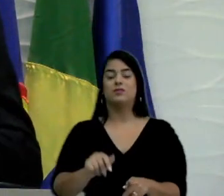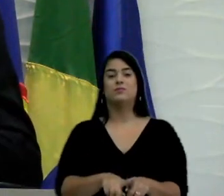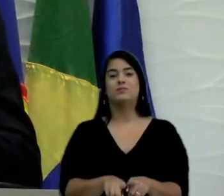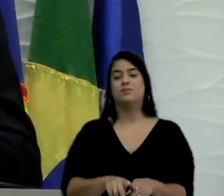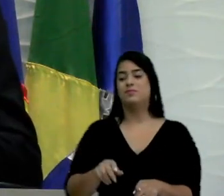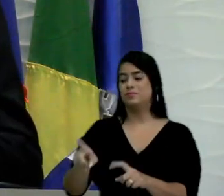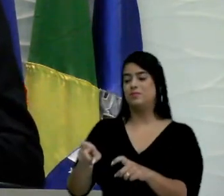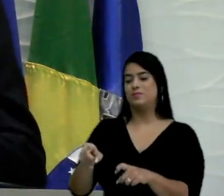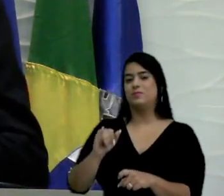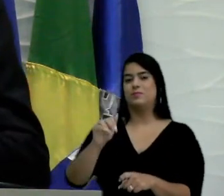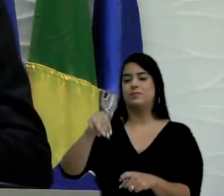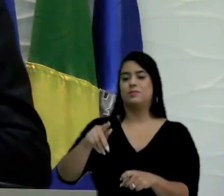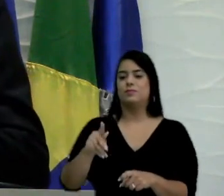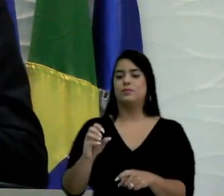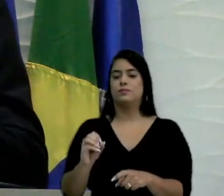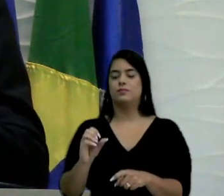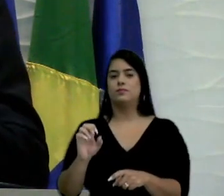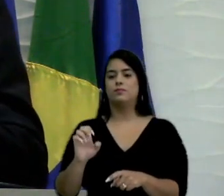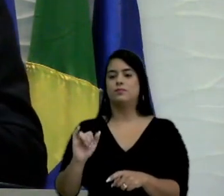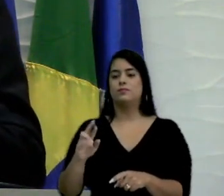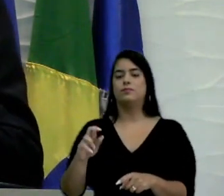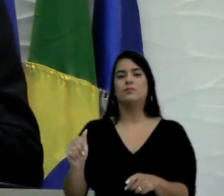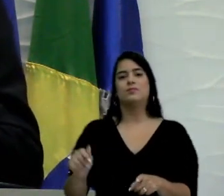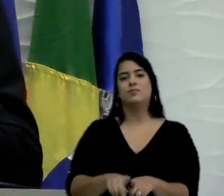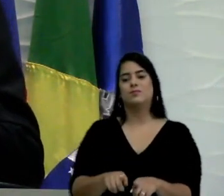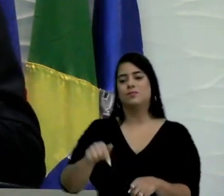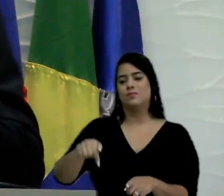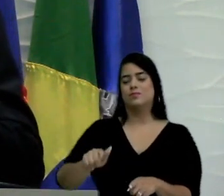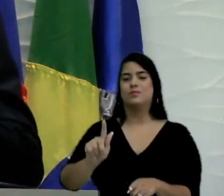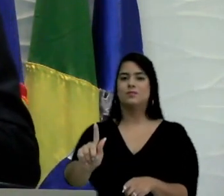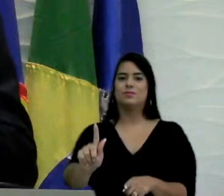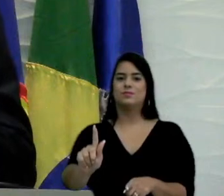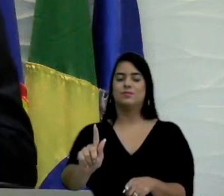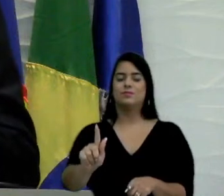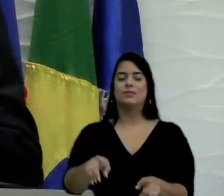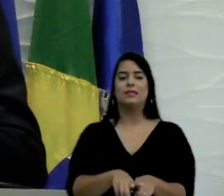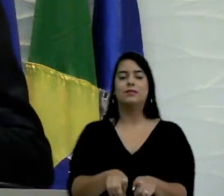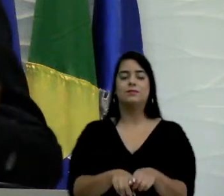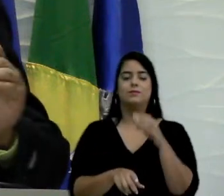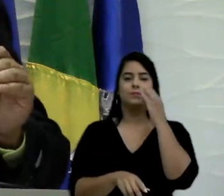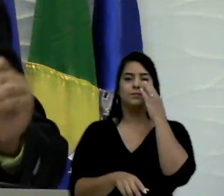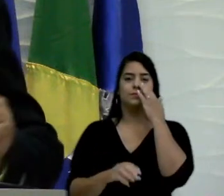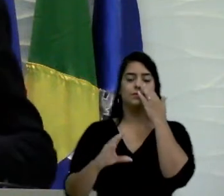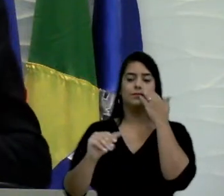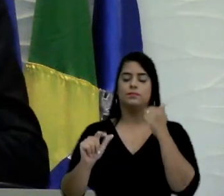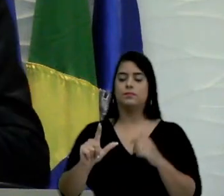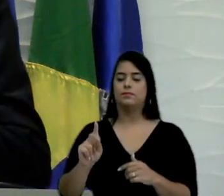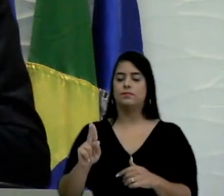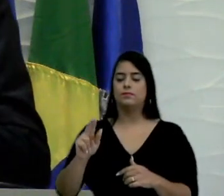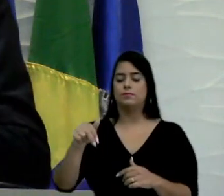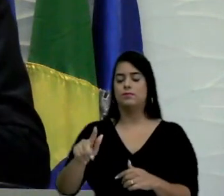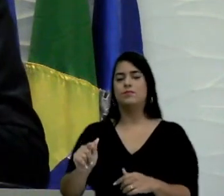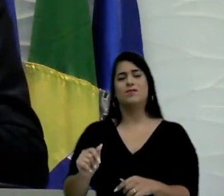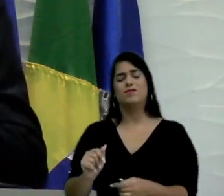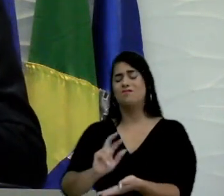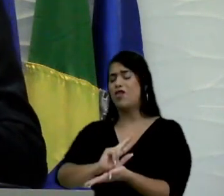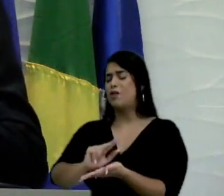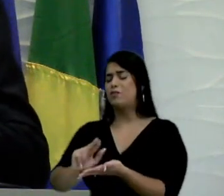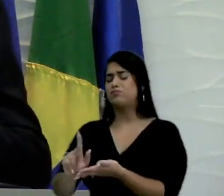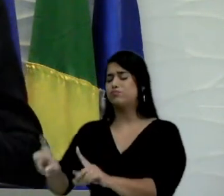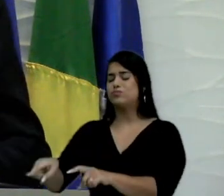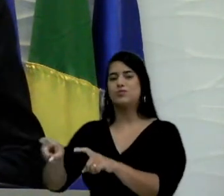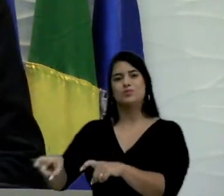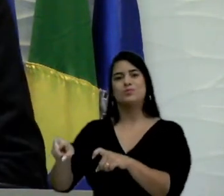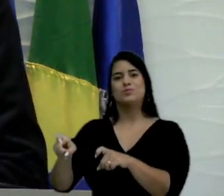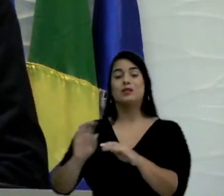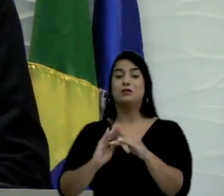empoeira sudre região pessoal de Queimada Grande região pessoal lá do Calunga bar Branco cai